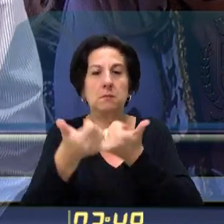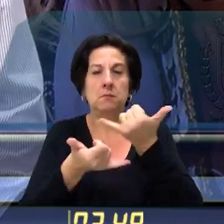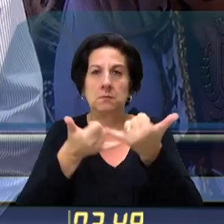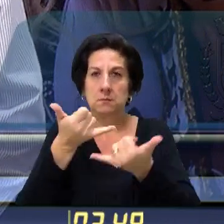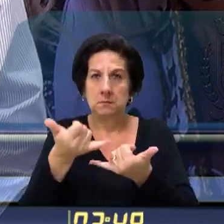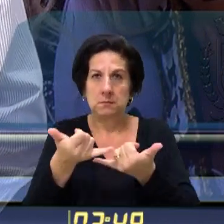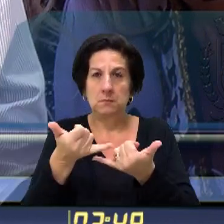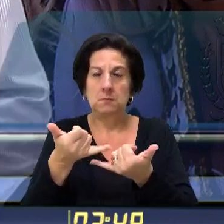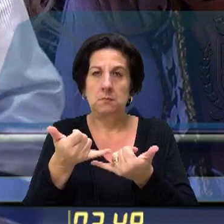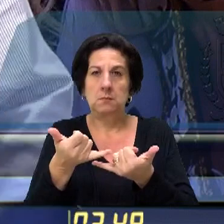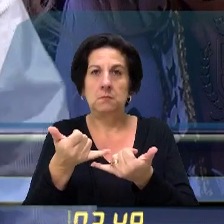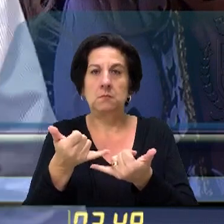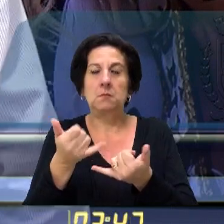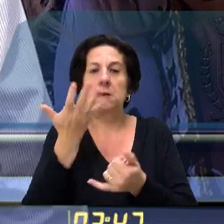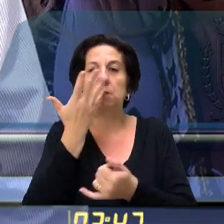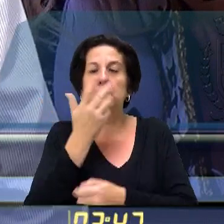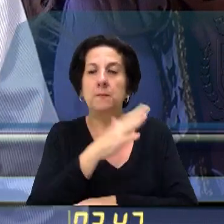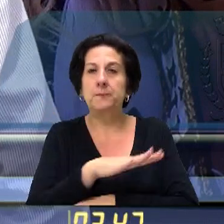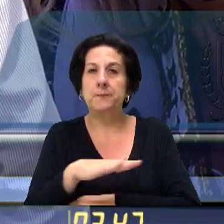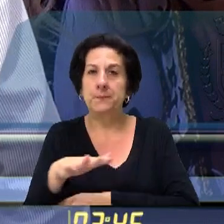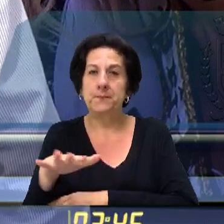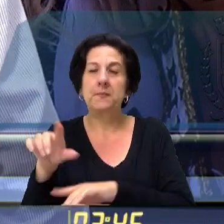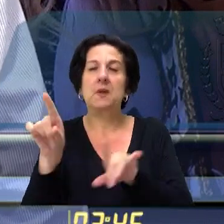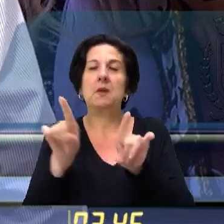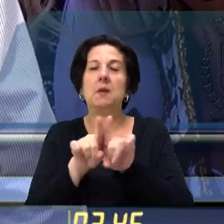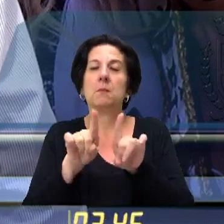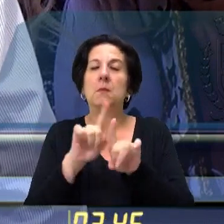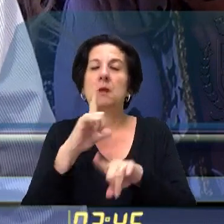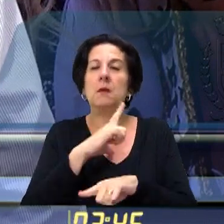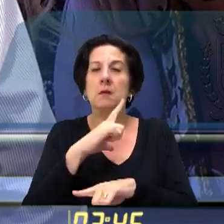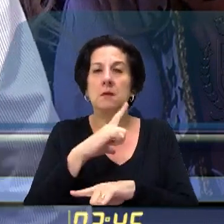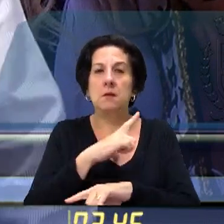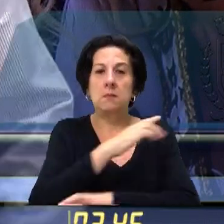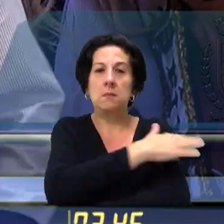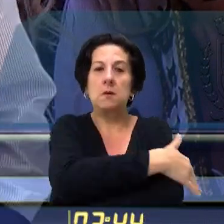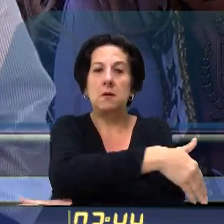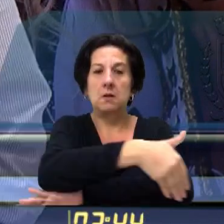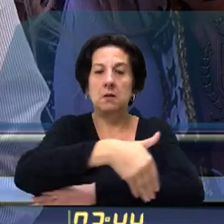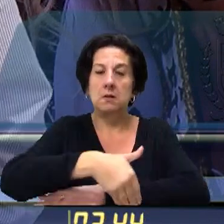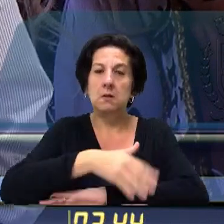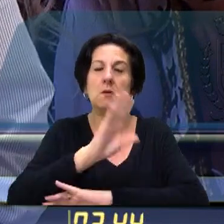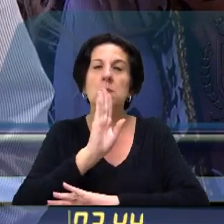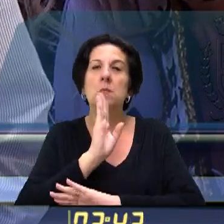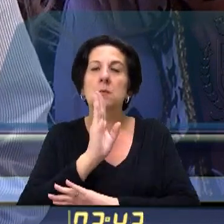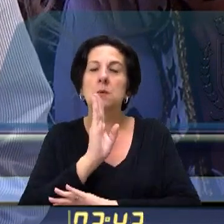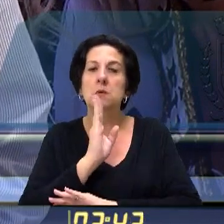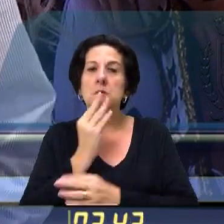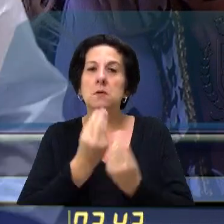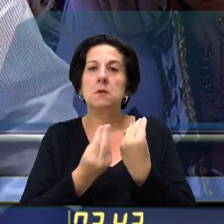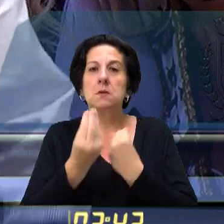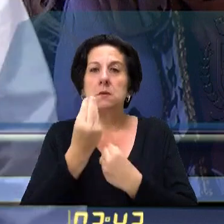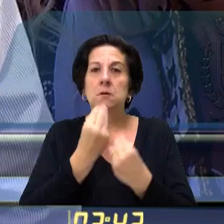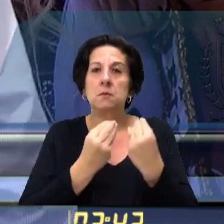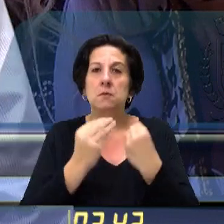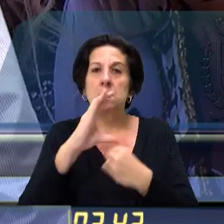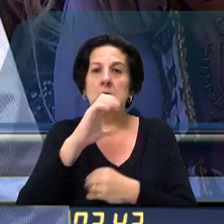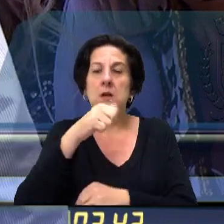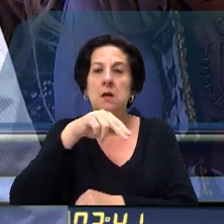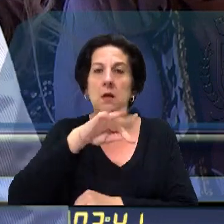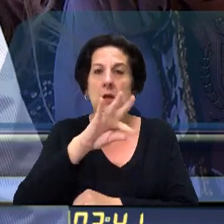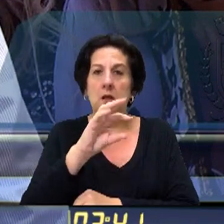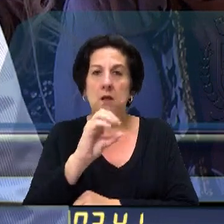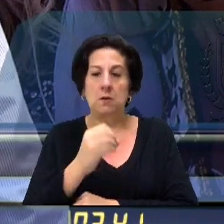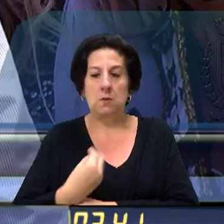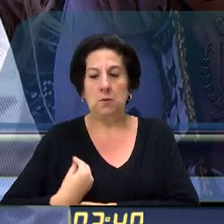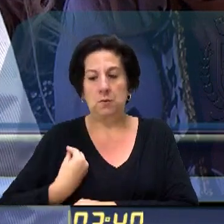brinquedos para crianças, e teremos ali a esquina que será conhecida como Canto Vivo